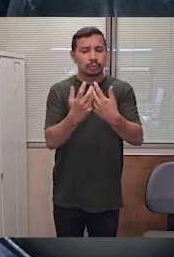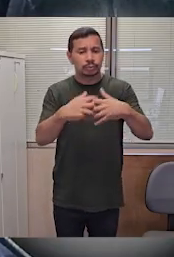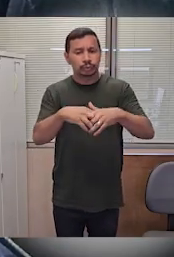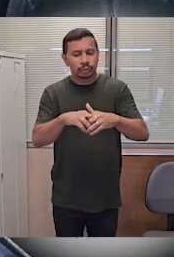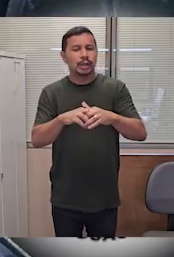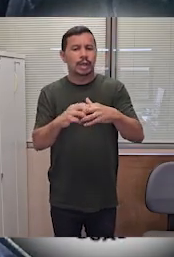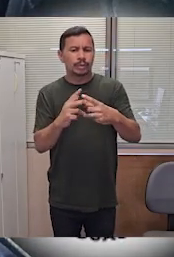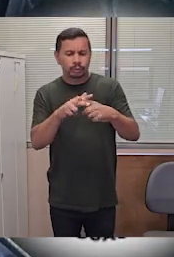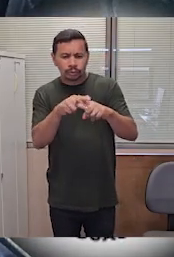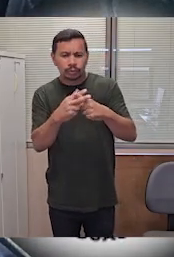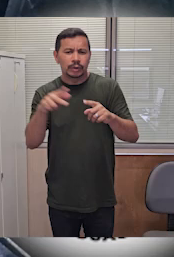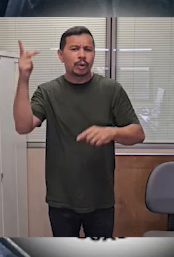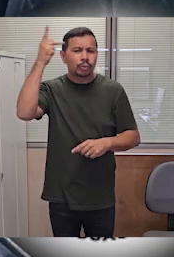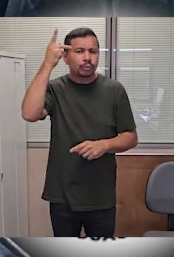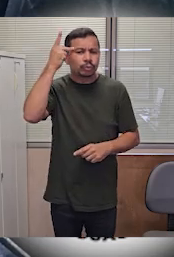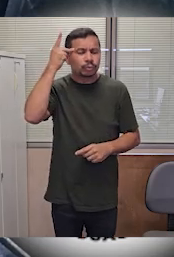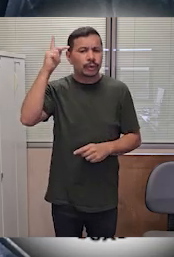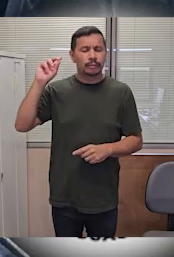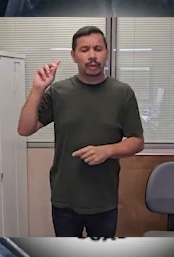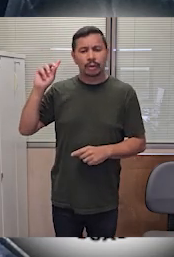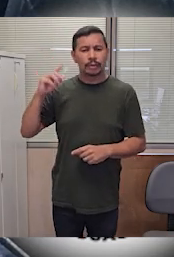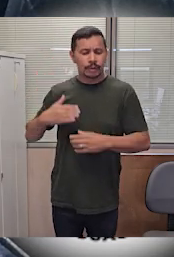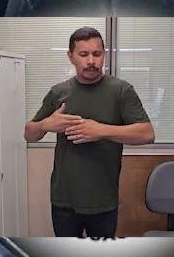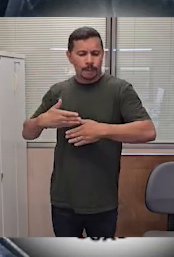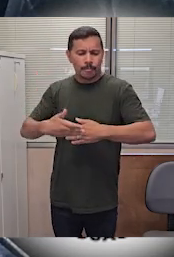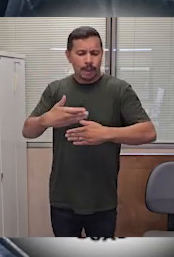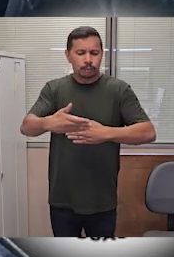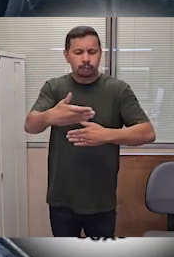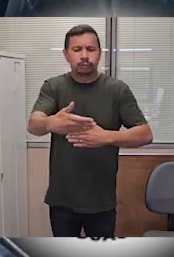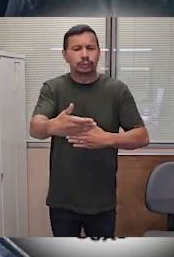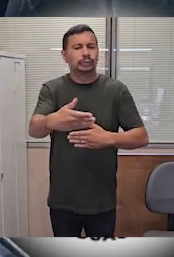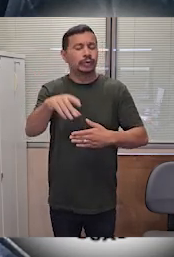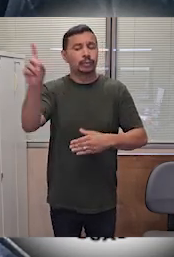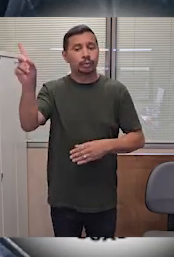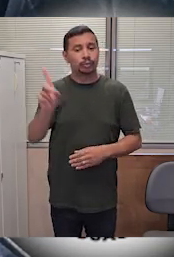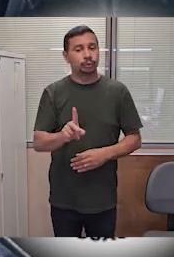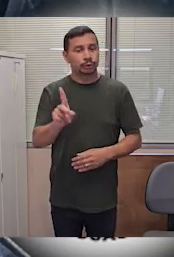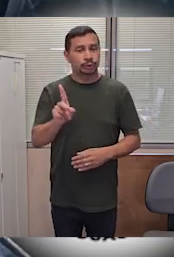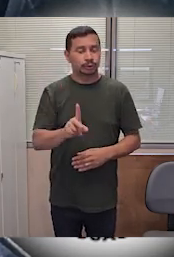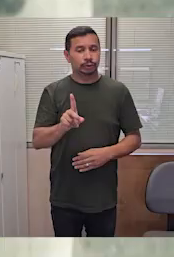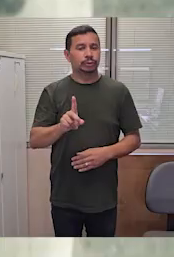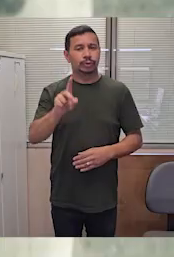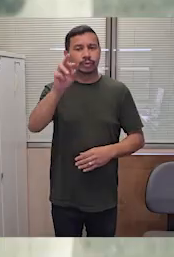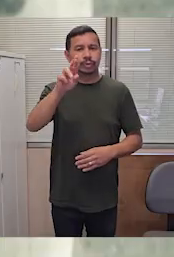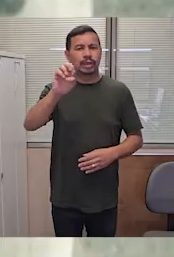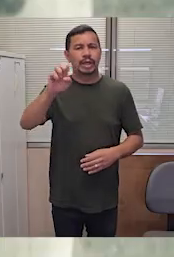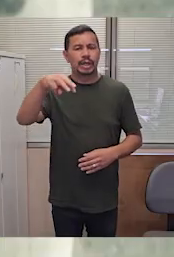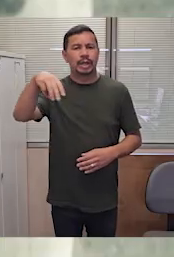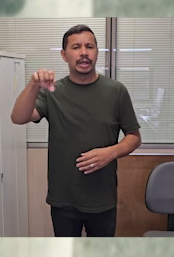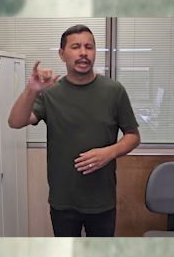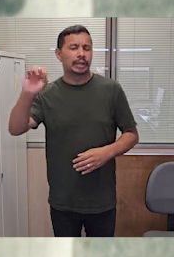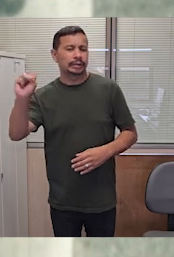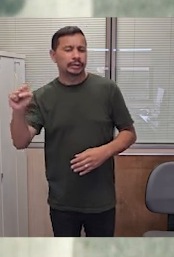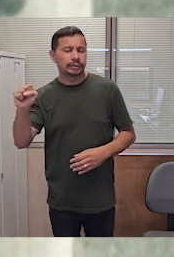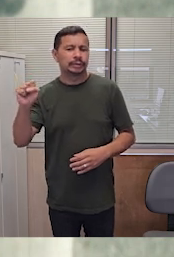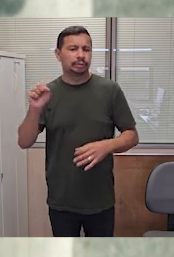dos Metalúrgicos de São Paulo. Daí ele se envolveu com a diretoria, que era o seu Remo Forle,